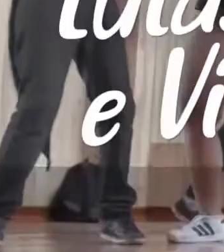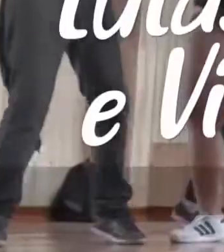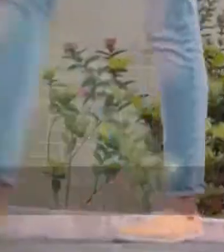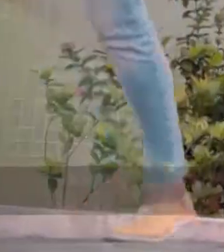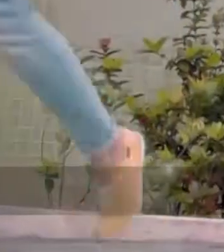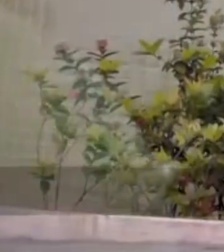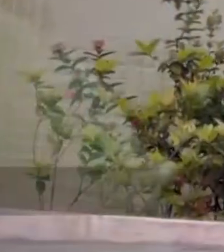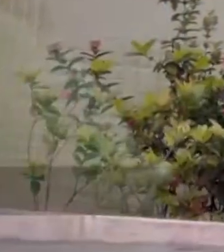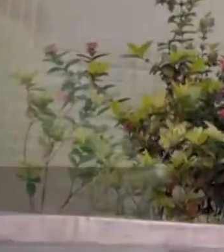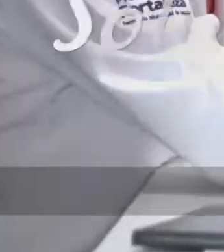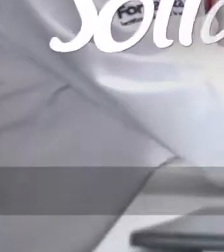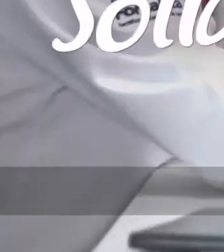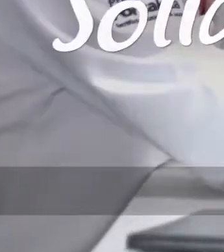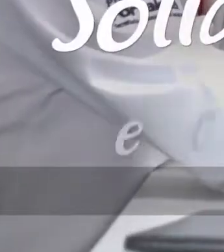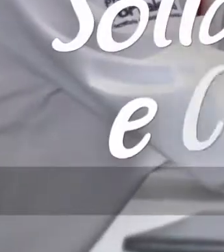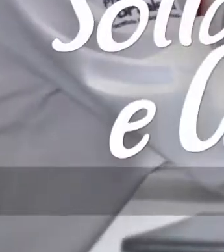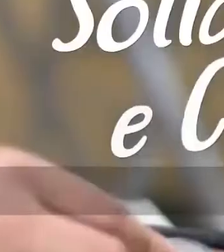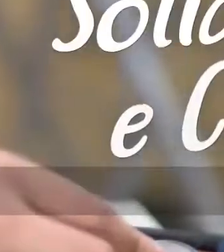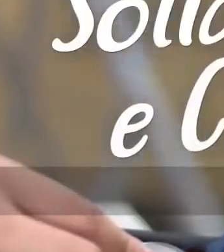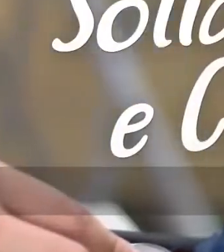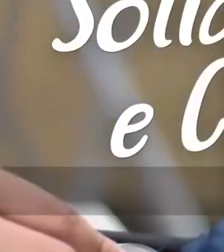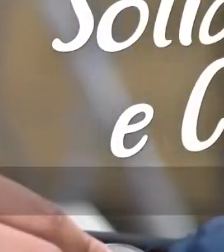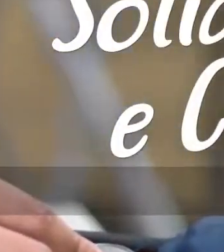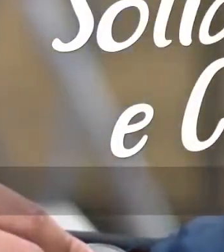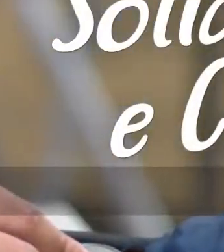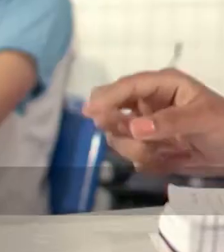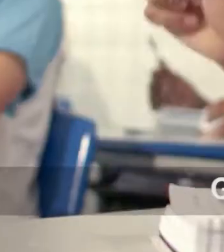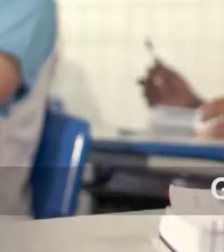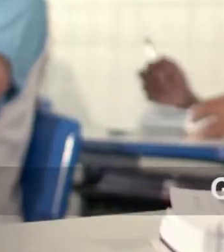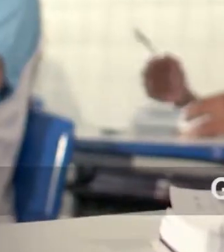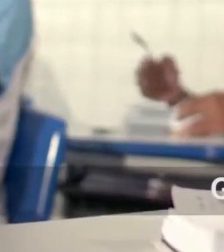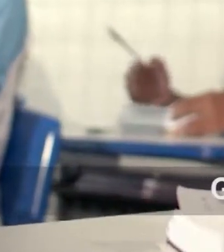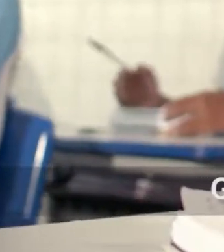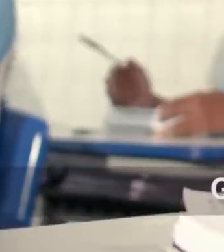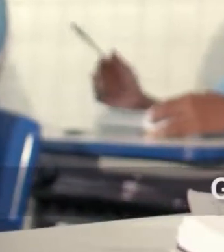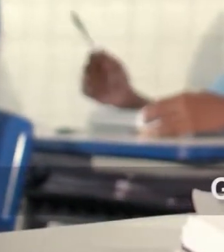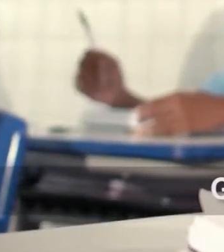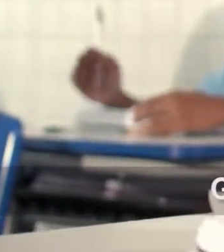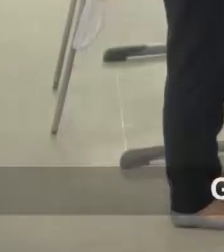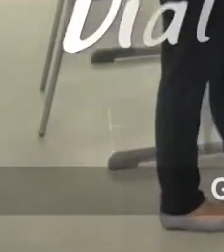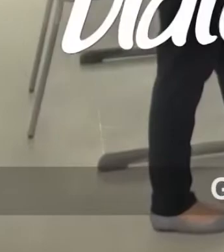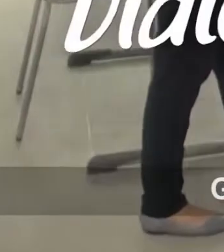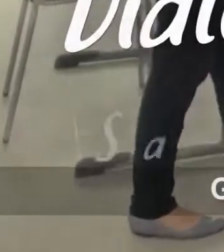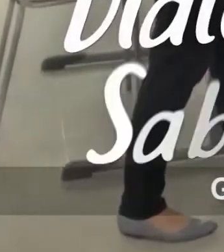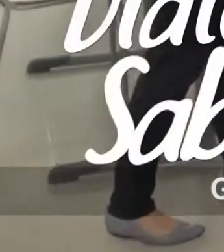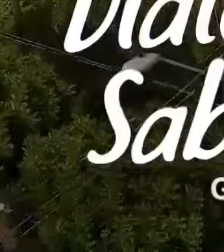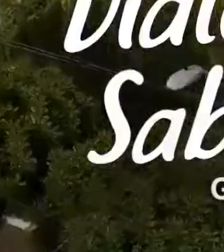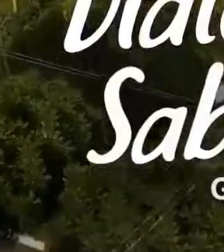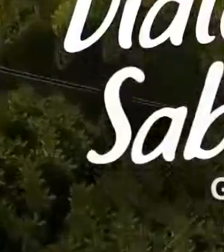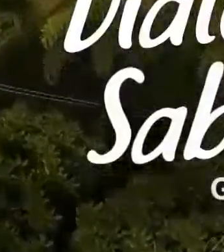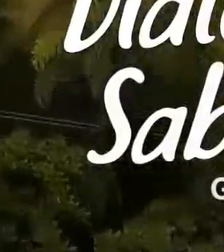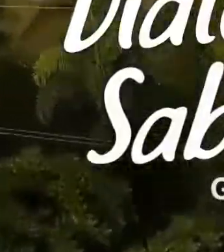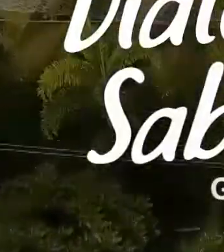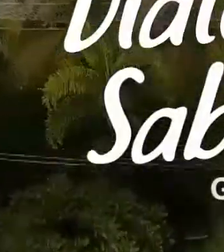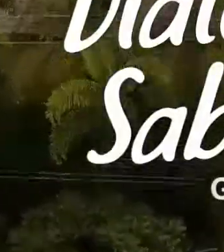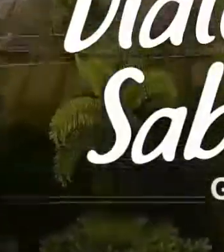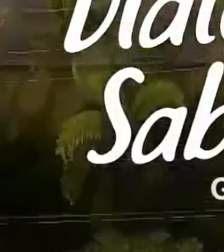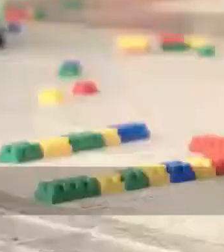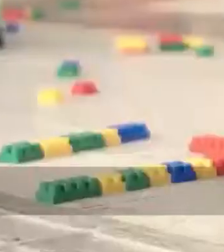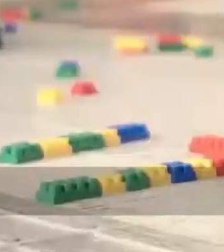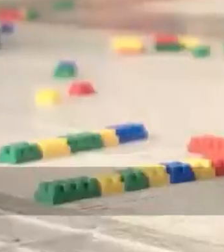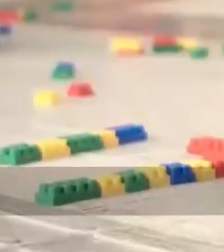vitórias. Gente solidária e carinhosa. Gente que tem respeito, dialoga e sabe